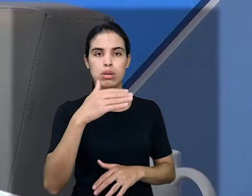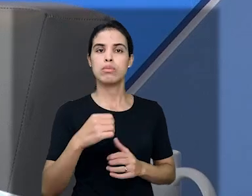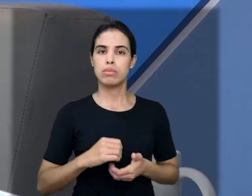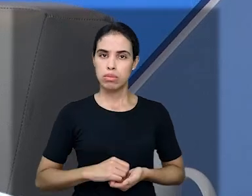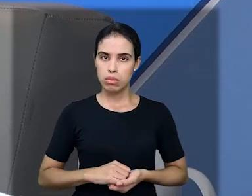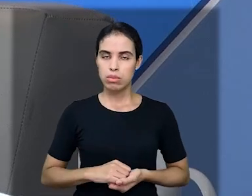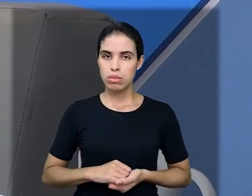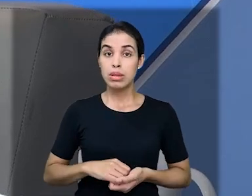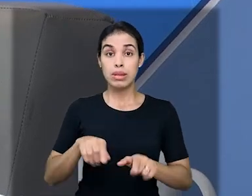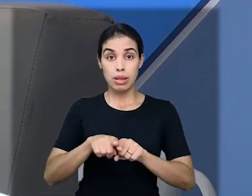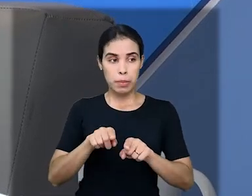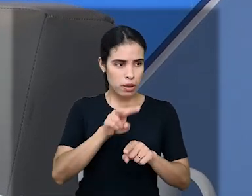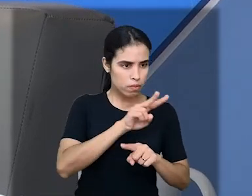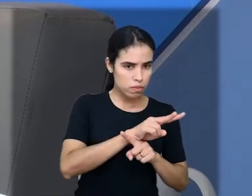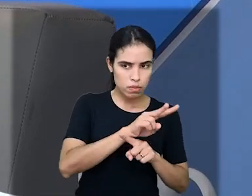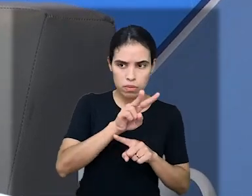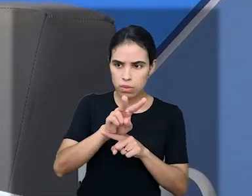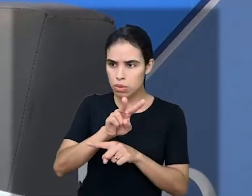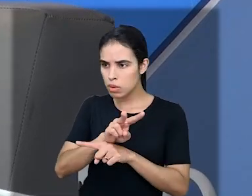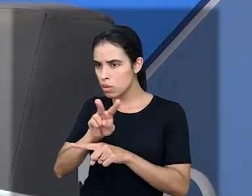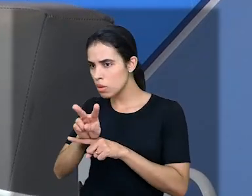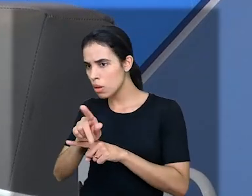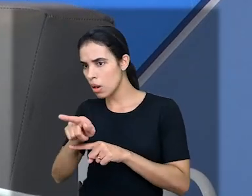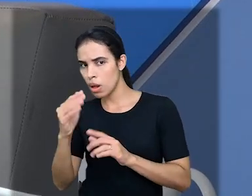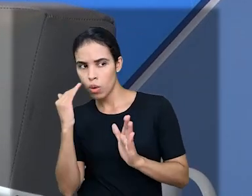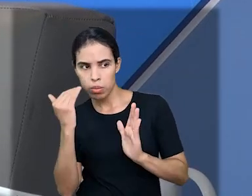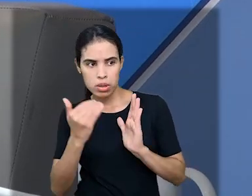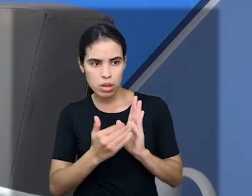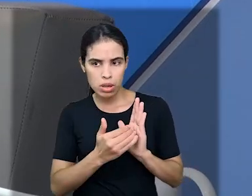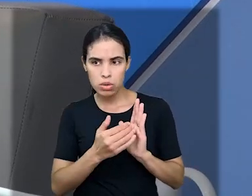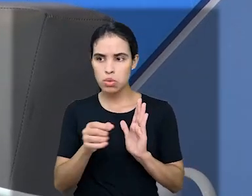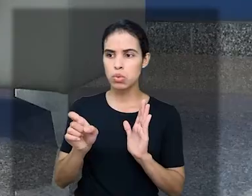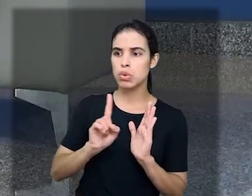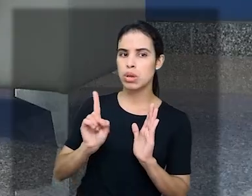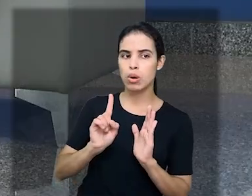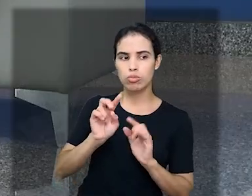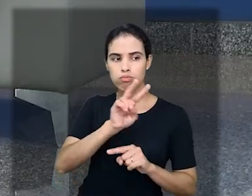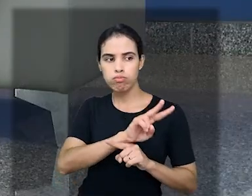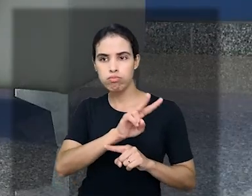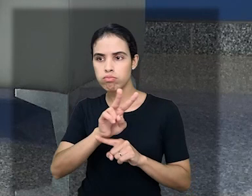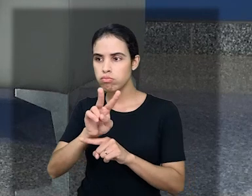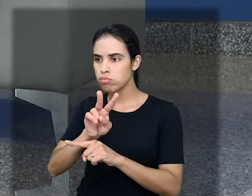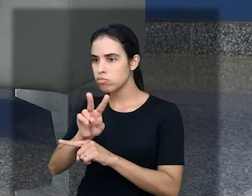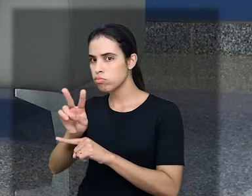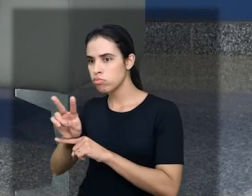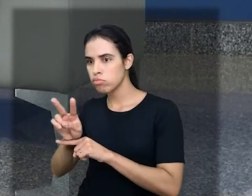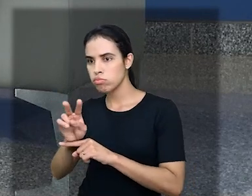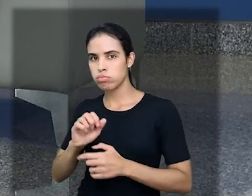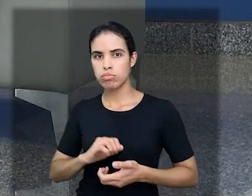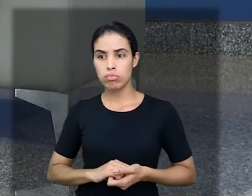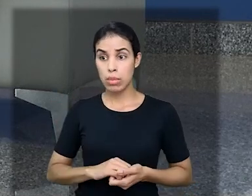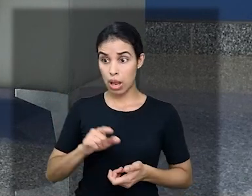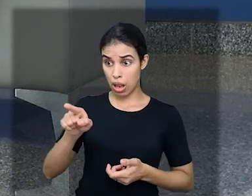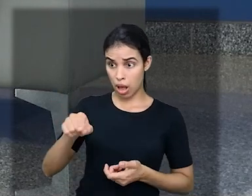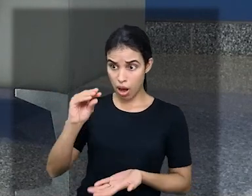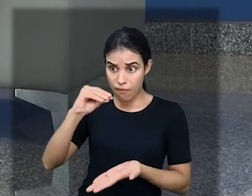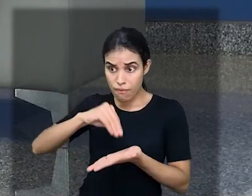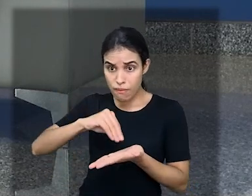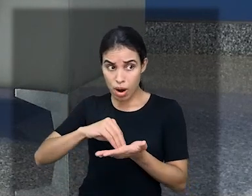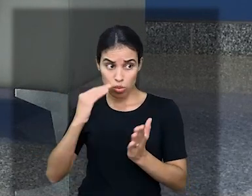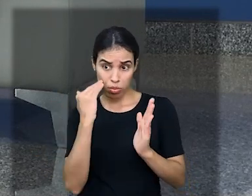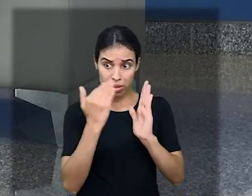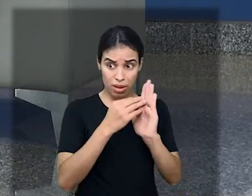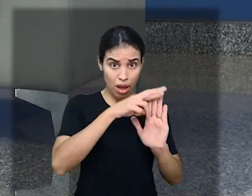cumprimento daquela norma, você fiscaliza o cumprimento ou não daquela ordem e, se não houver o cumprimento da